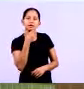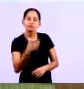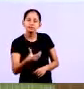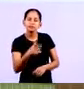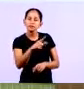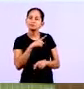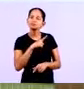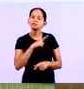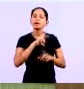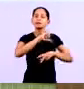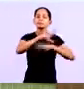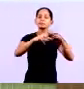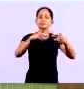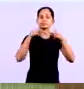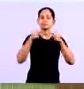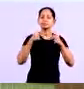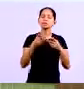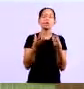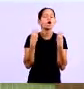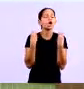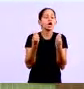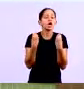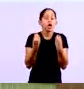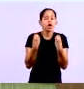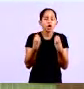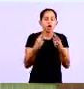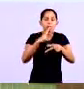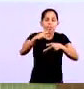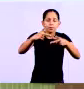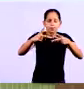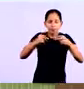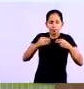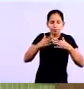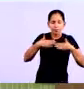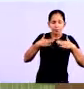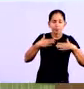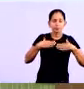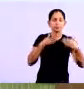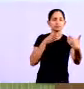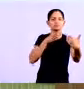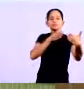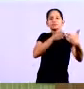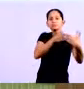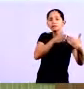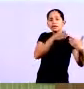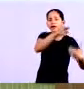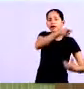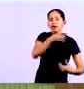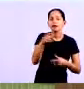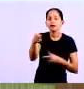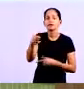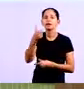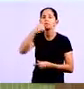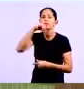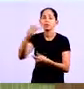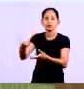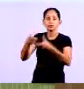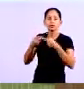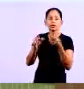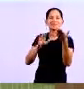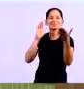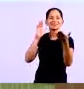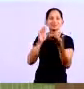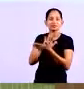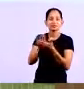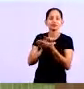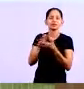O Papai Noel mal me conhece e me dá um presente. E você, que é minha mãe, não está na hora de você me dar um presente no Natal também? Então, assim,